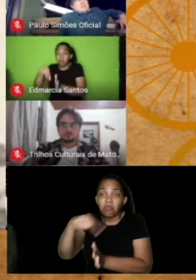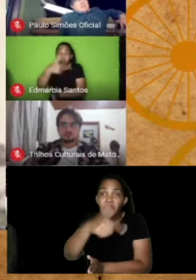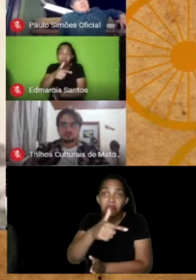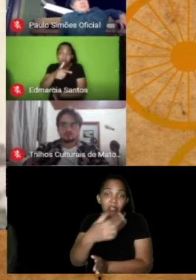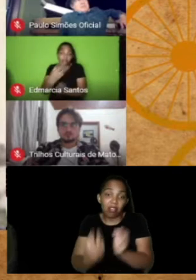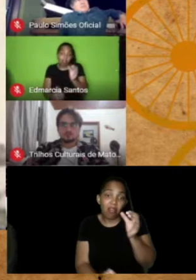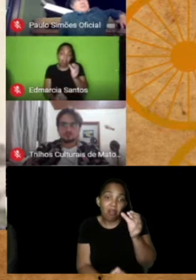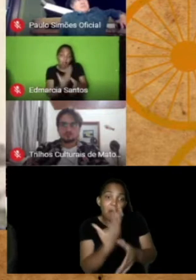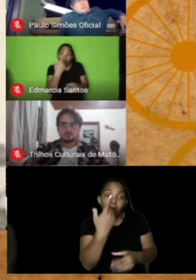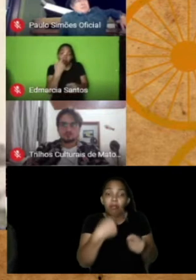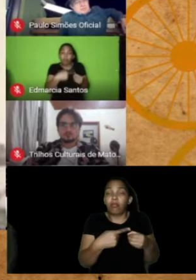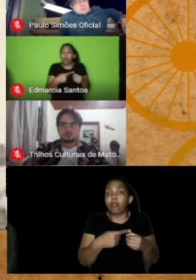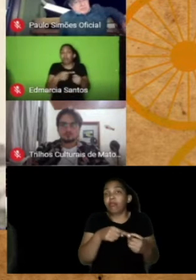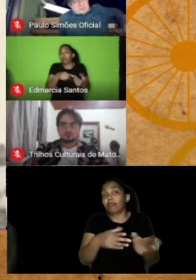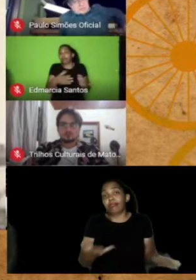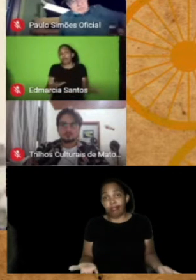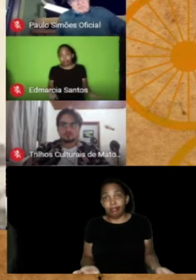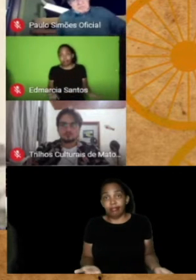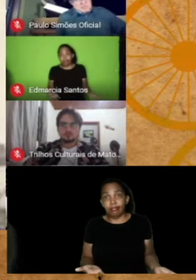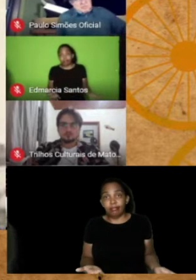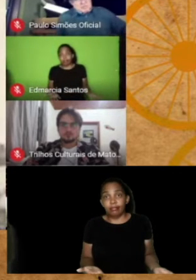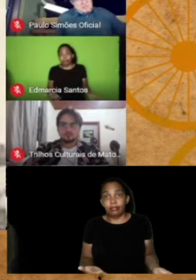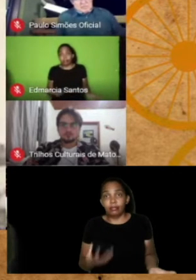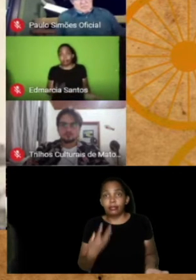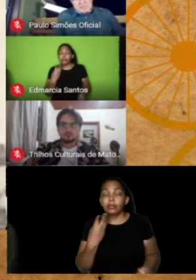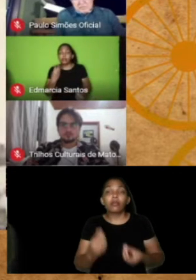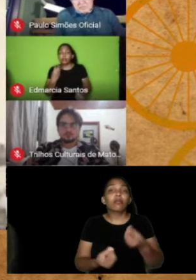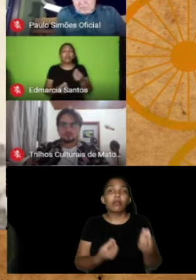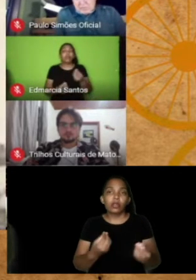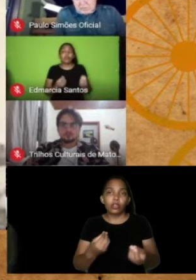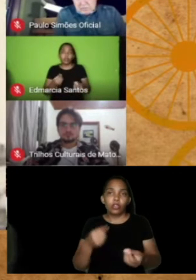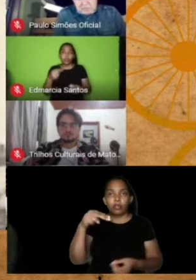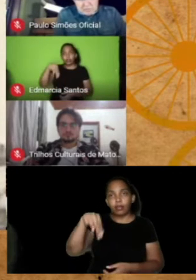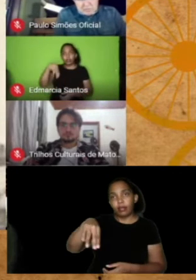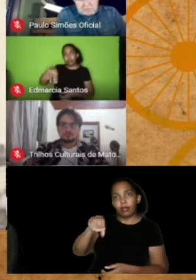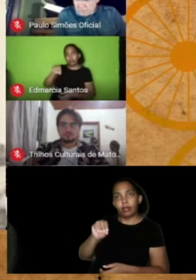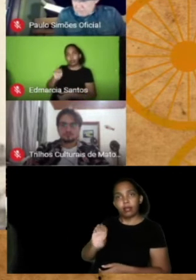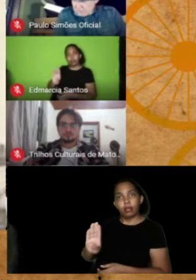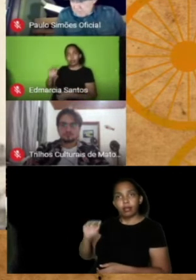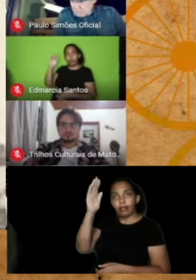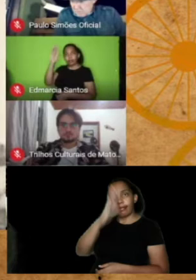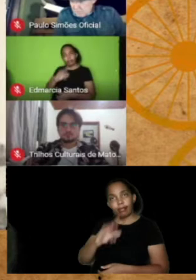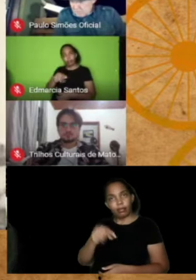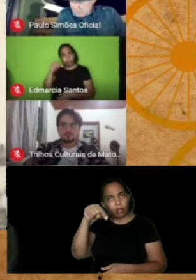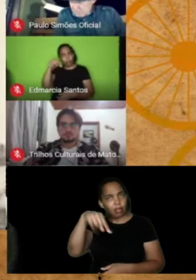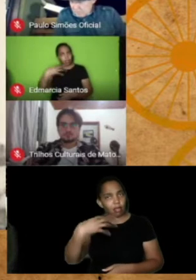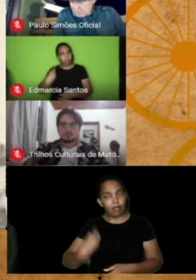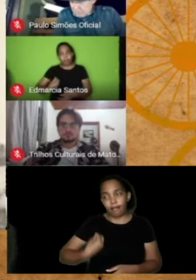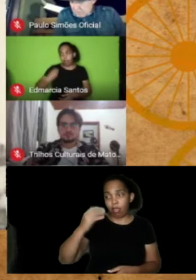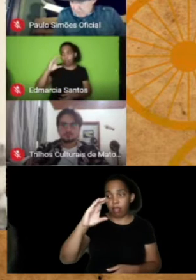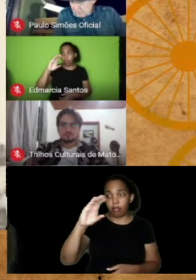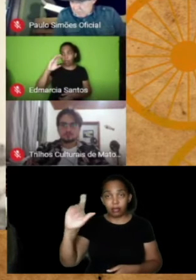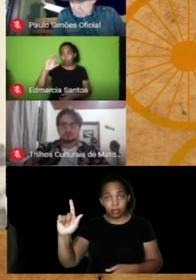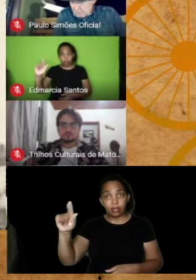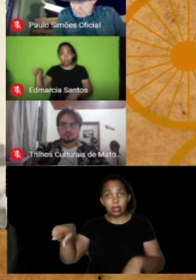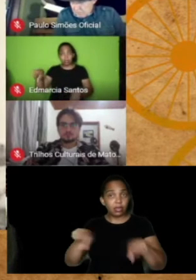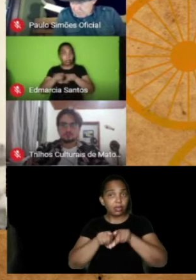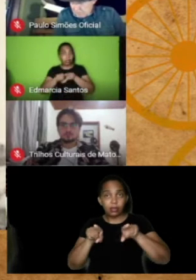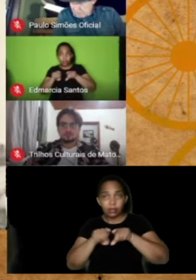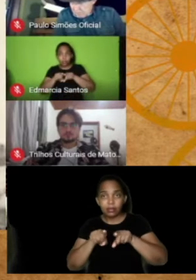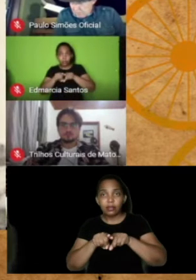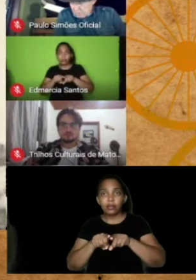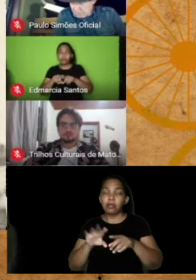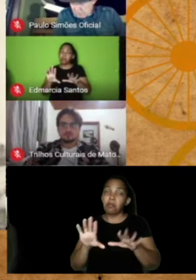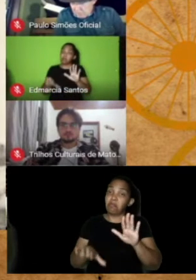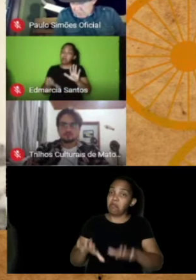também, um dia, se não tivesse a noroeste do Brasil em seu percurso, a vila de Campo Grande, a cidade de Campo Grande, talvez Campo